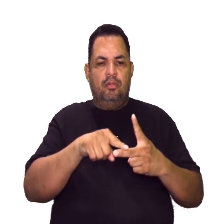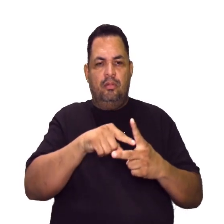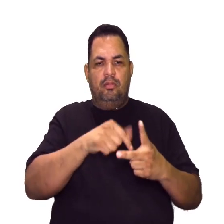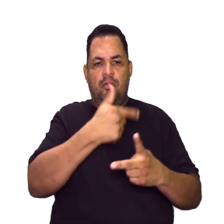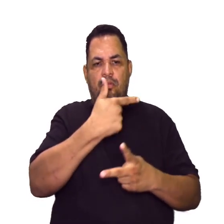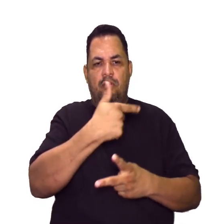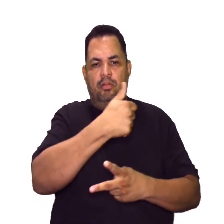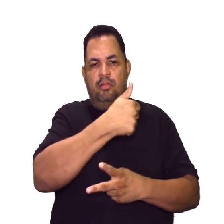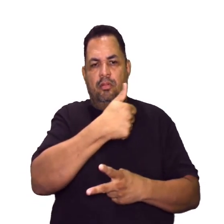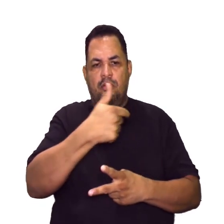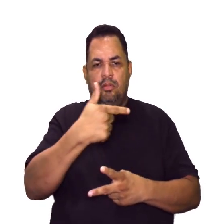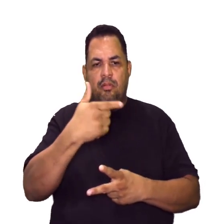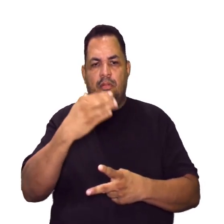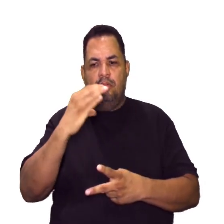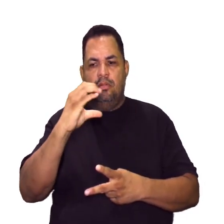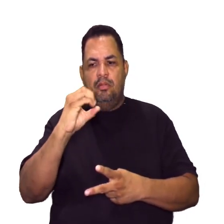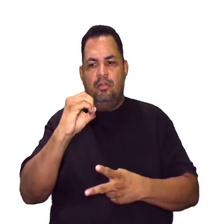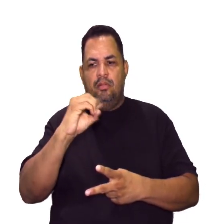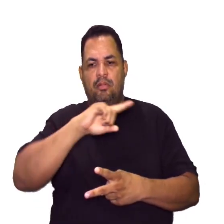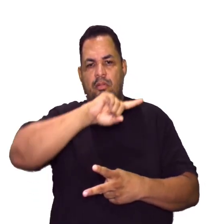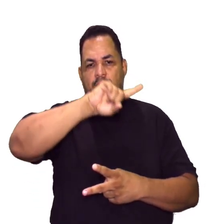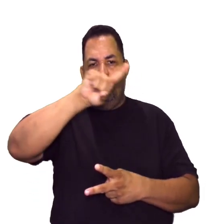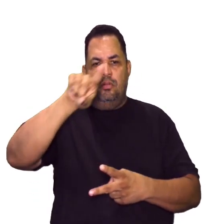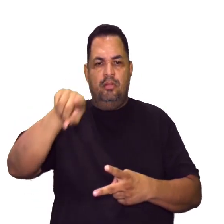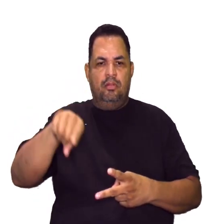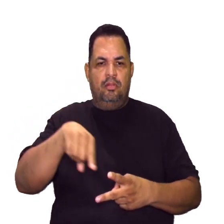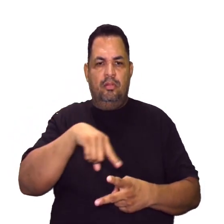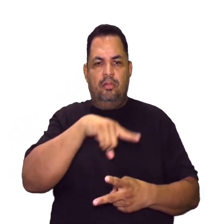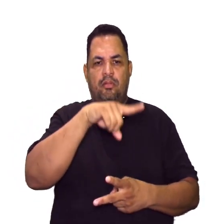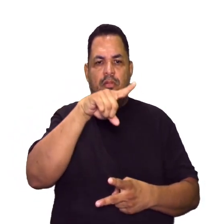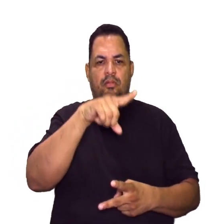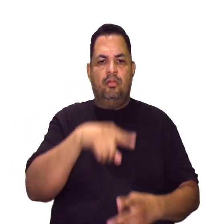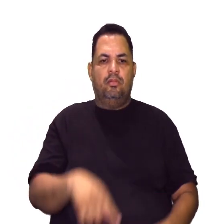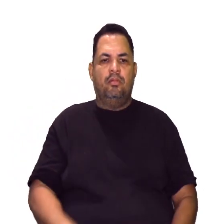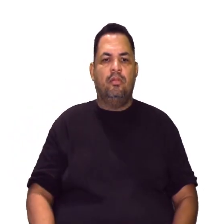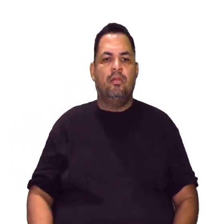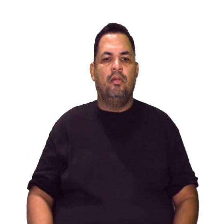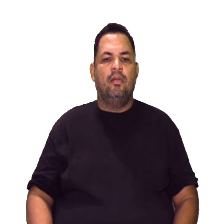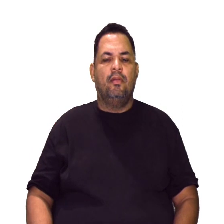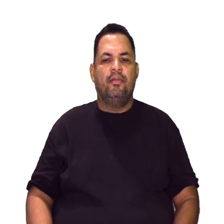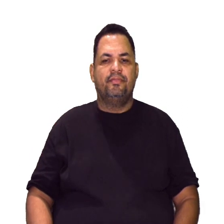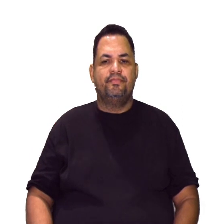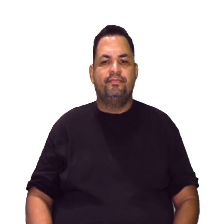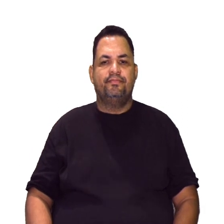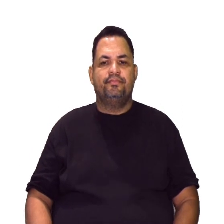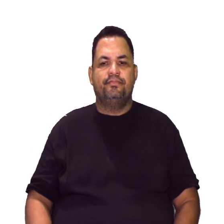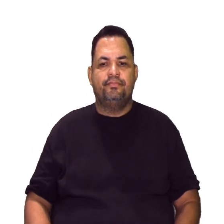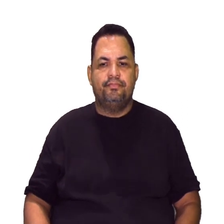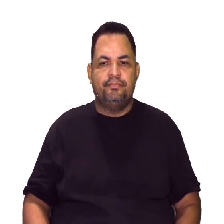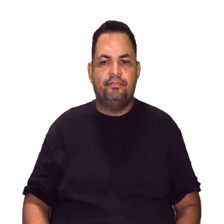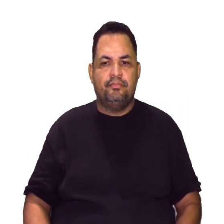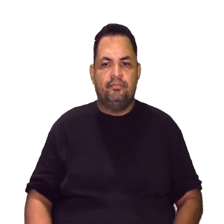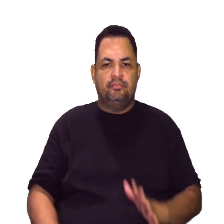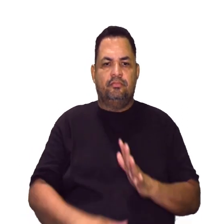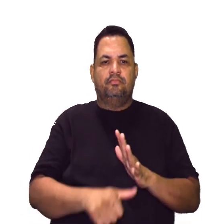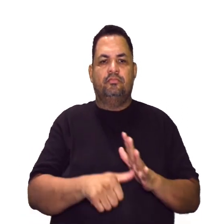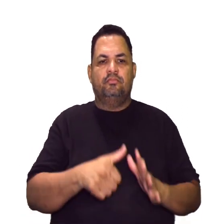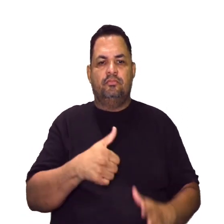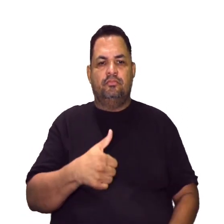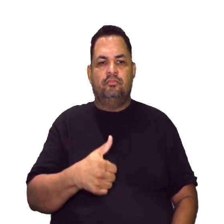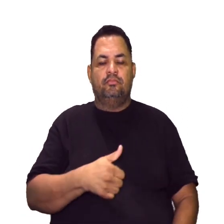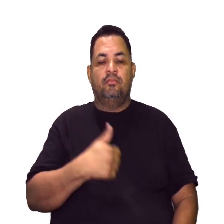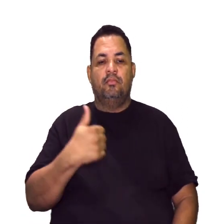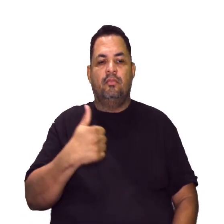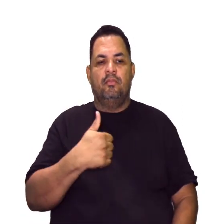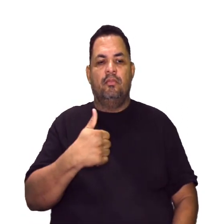ó, quanto é que é uma circunferência? 360 graus. Então, aqui no primeiro, 2